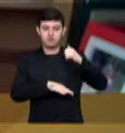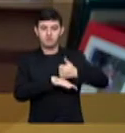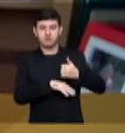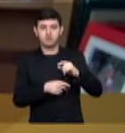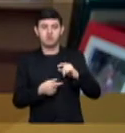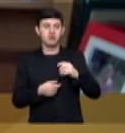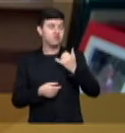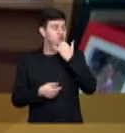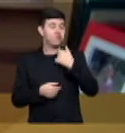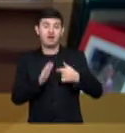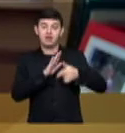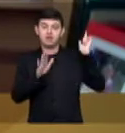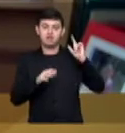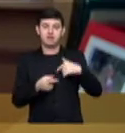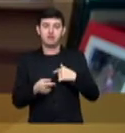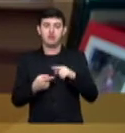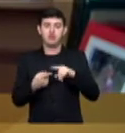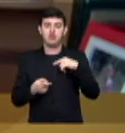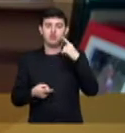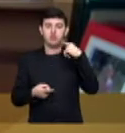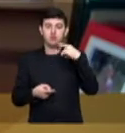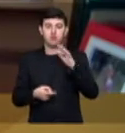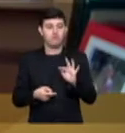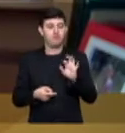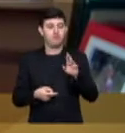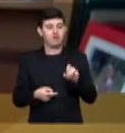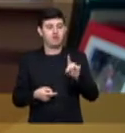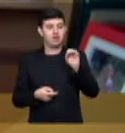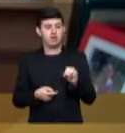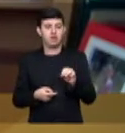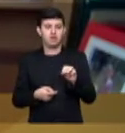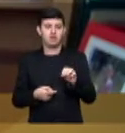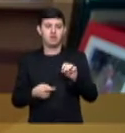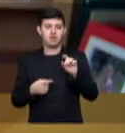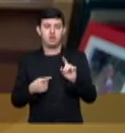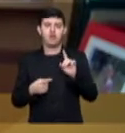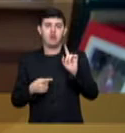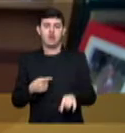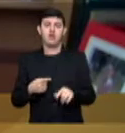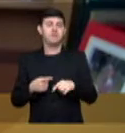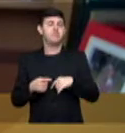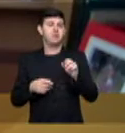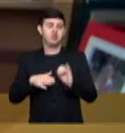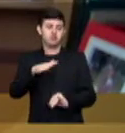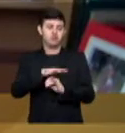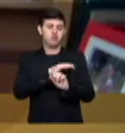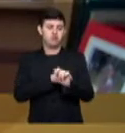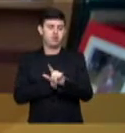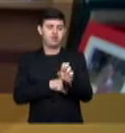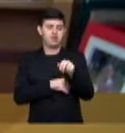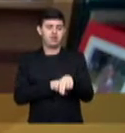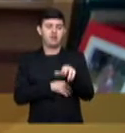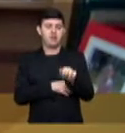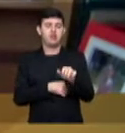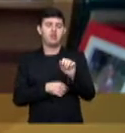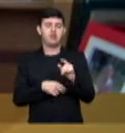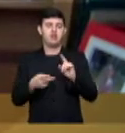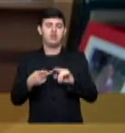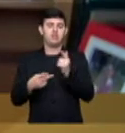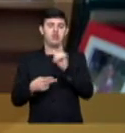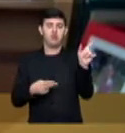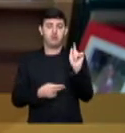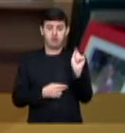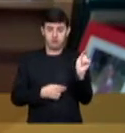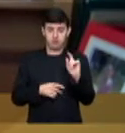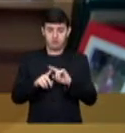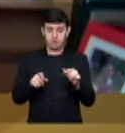Fernando e o doutor Walter, o Instituto Alana e o IDEC. É importante que este colégio do Supremo Tribunal Federal verifique se